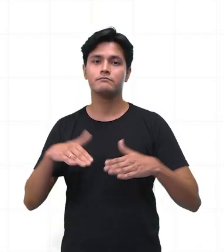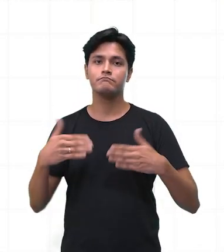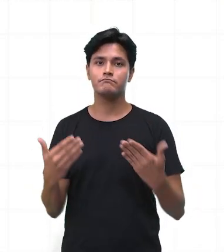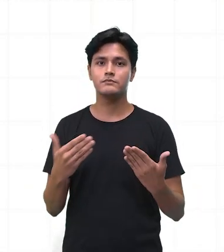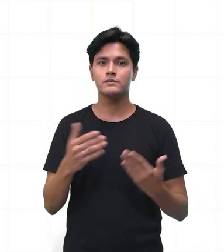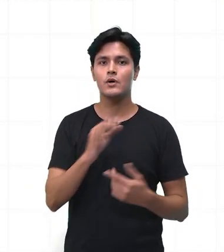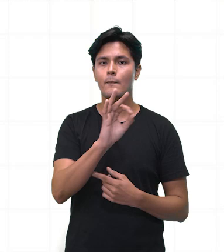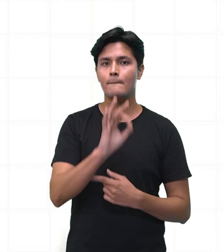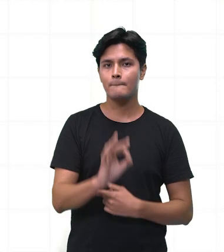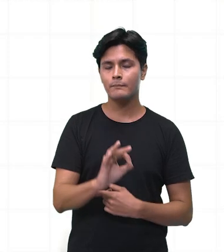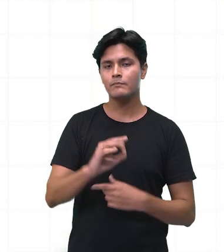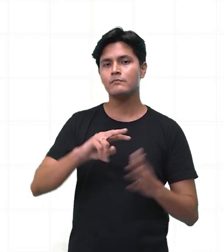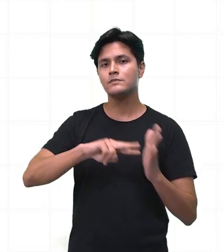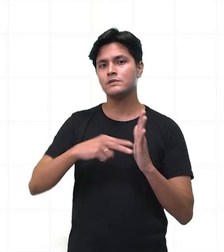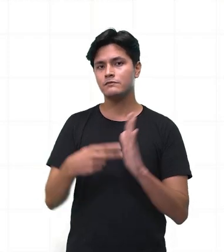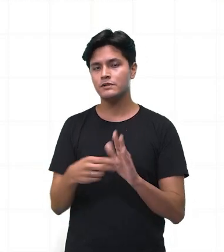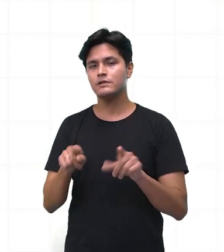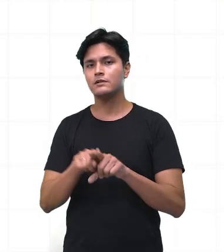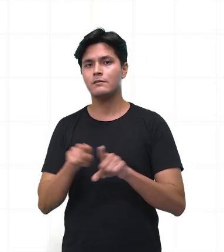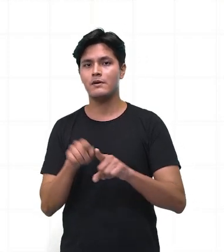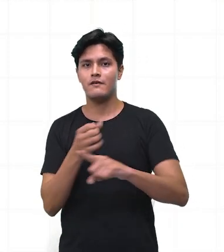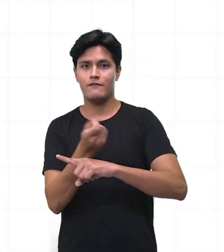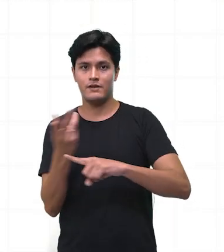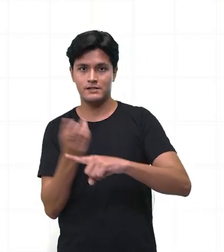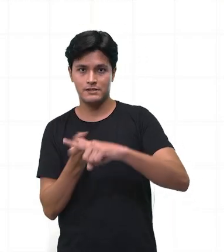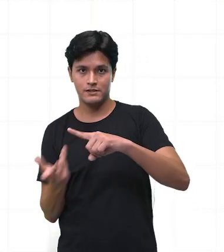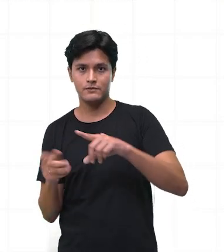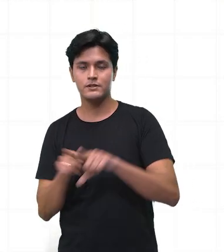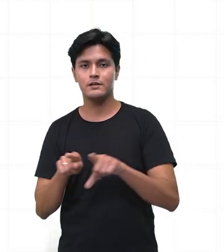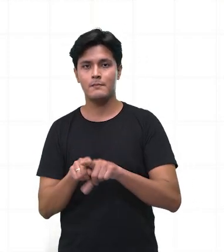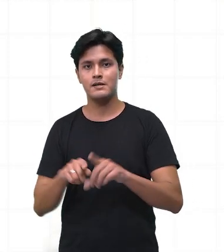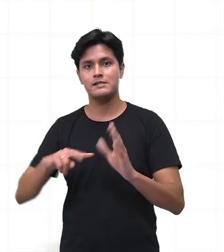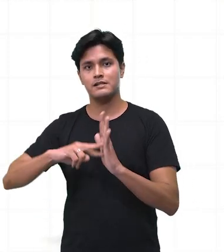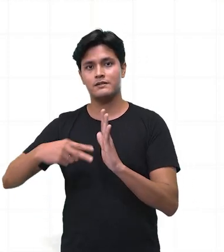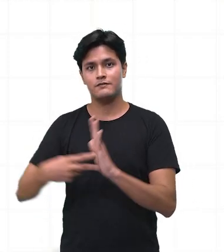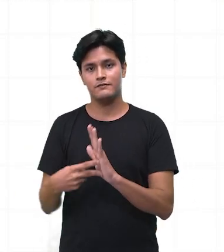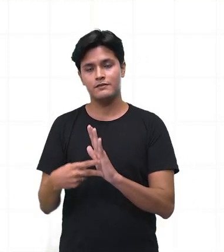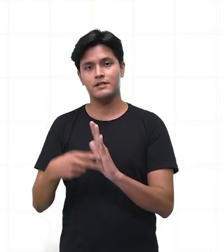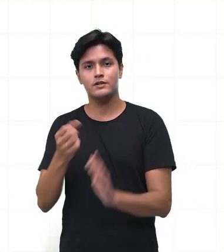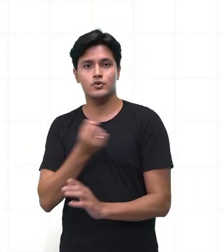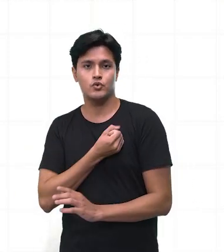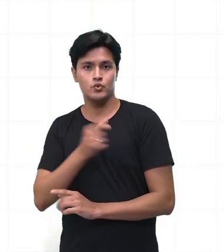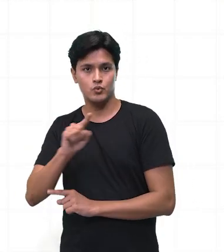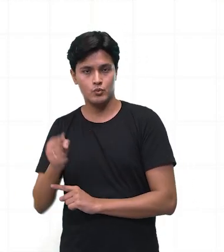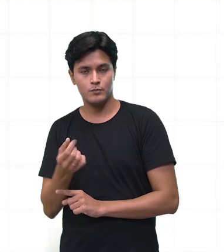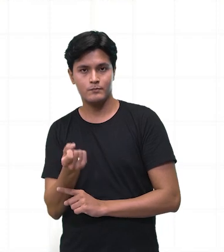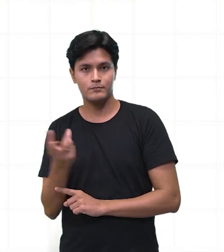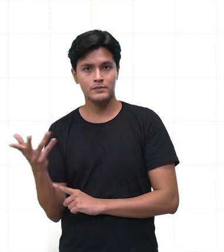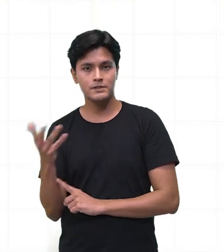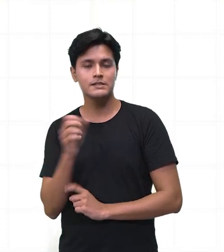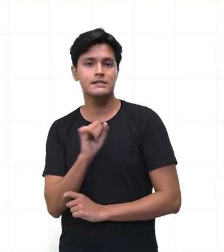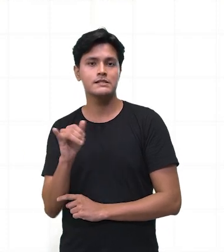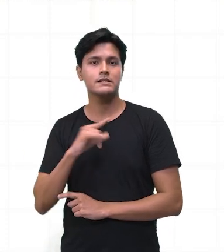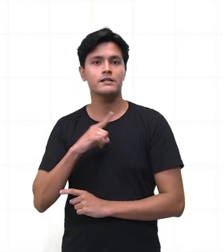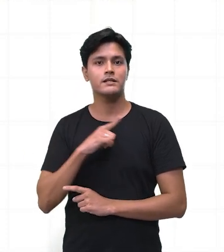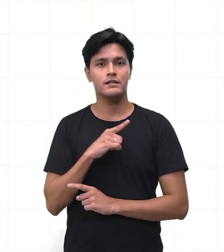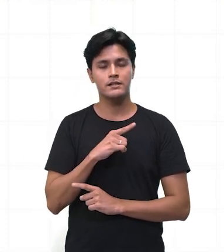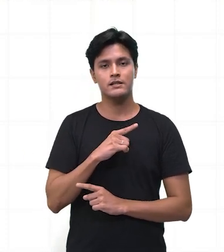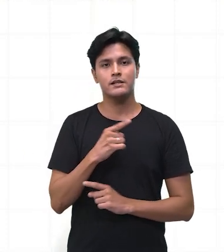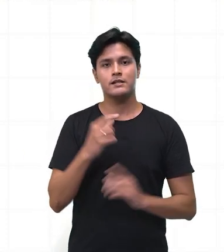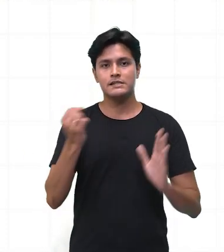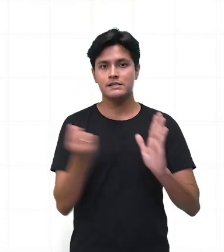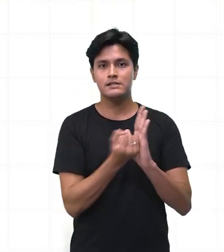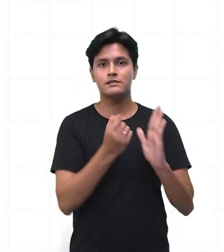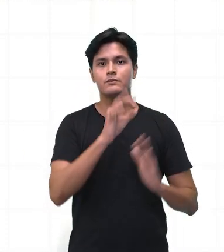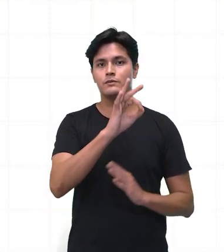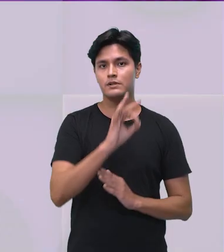que é uma fração, também significa que é um número decimal. Então, se eu tenho ali o símbolo de porcentagem, significa então que eu